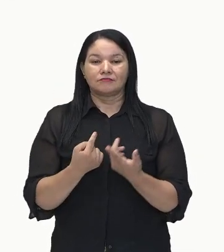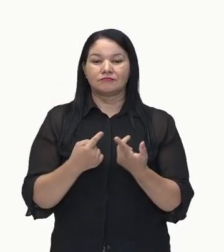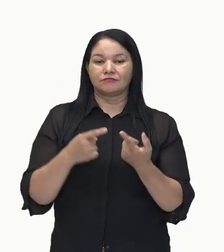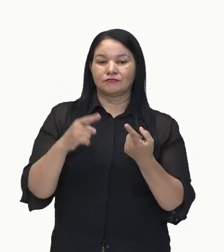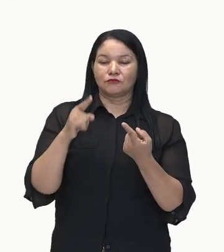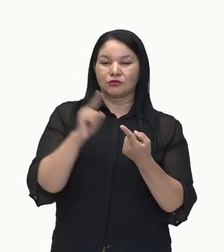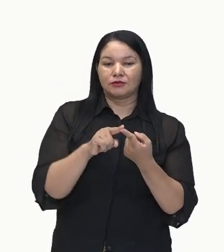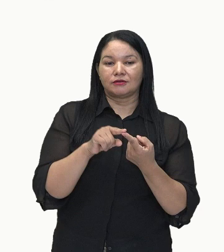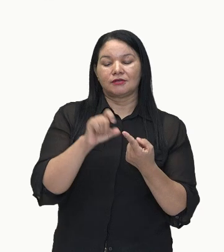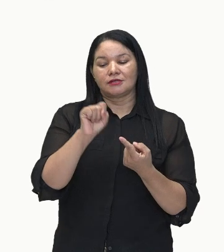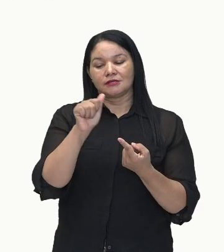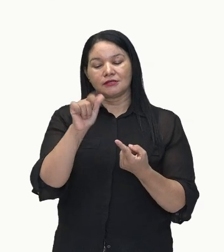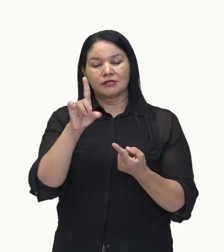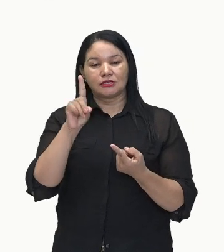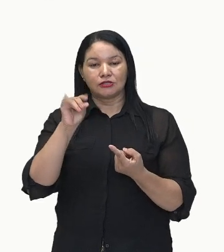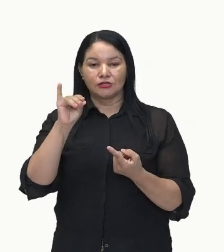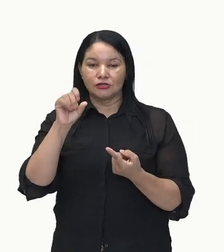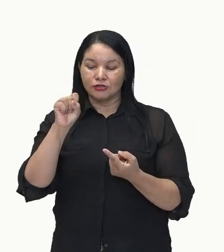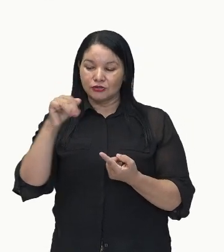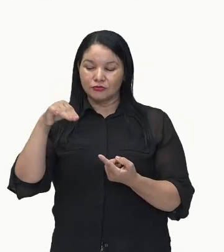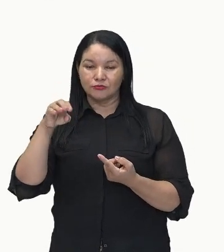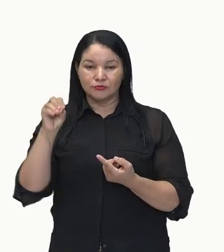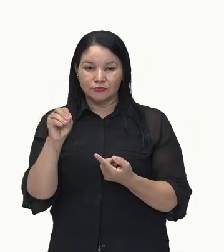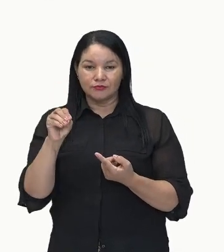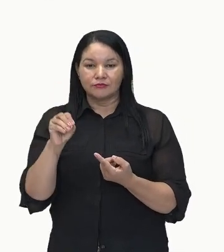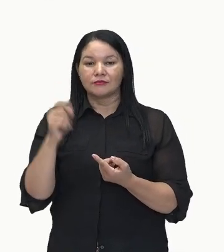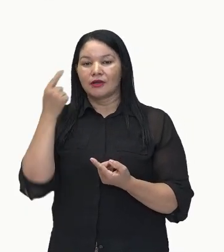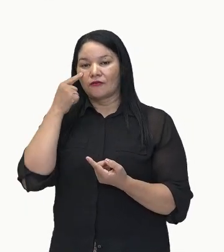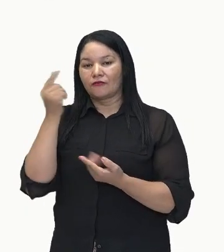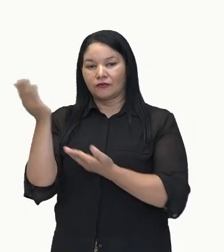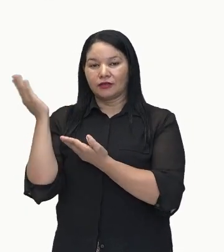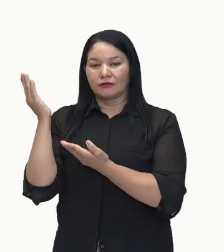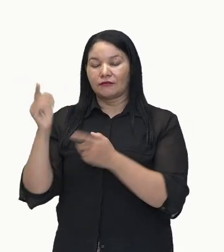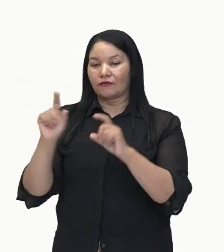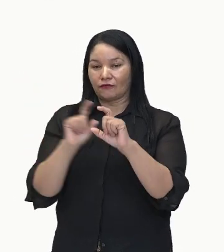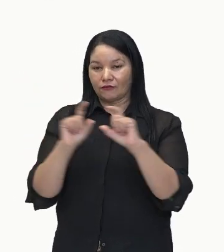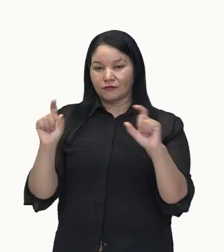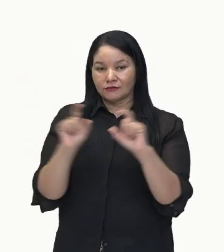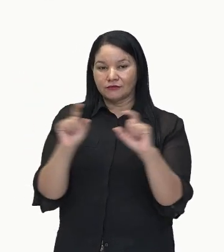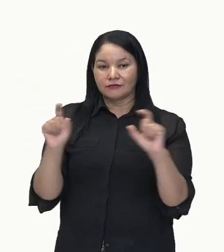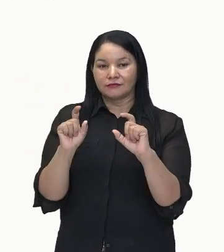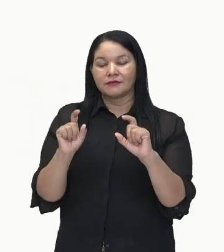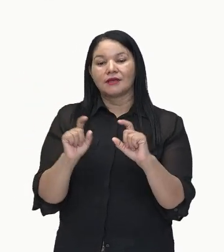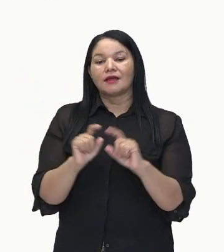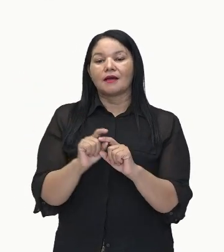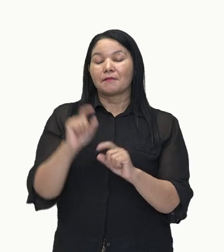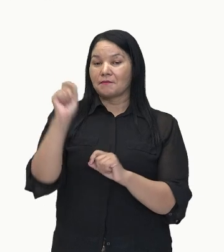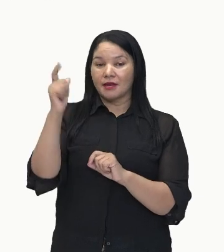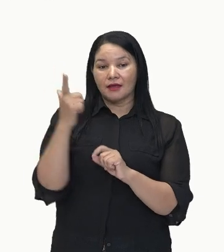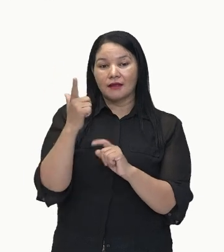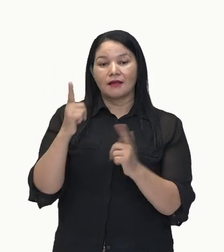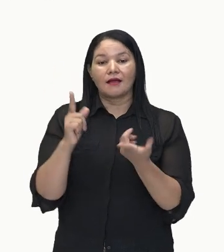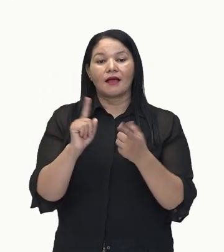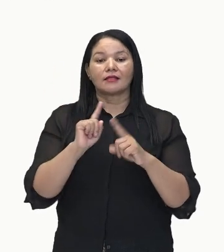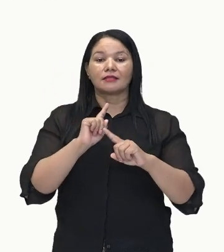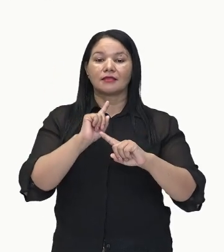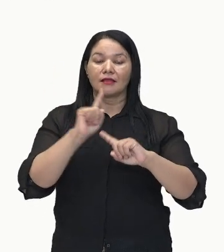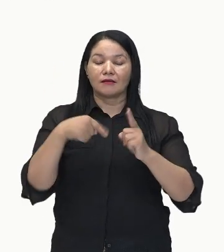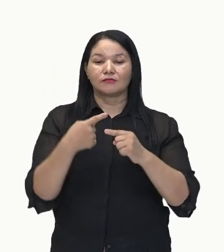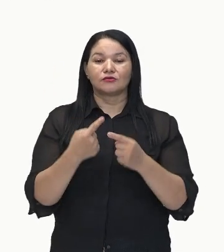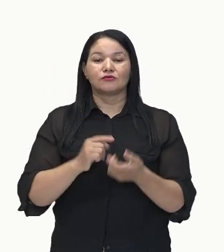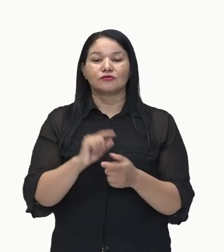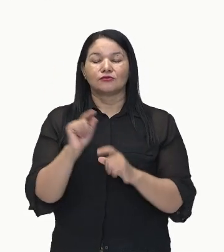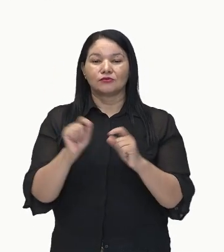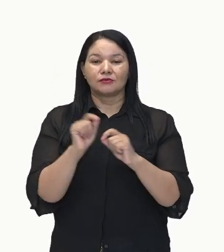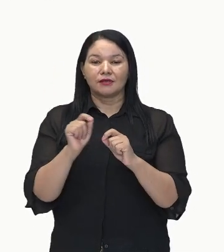brilham num instante, certo? Olha só, brilham um instante, a mais das vezes com a luz de escândalo